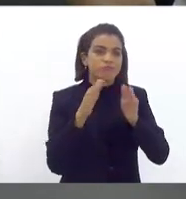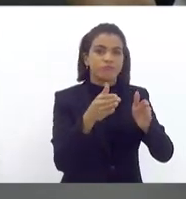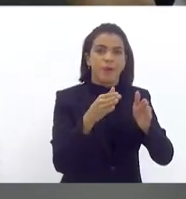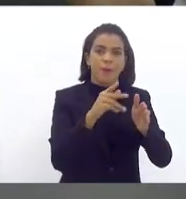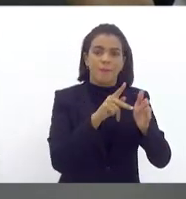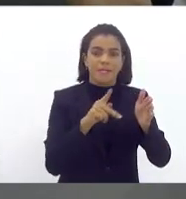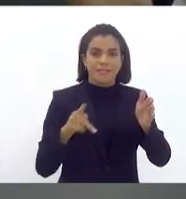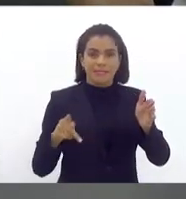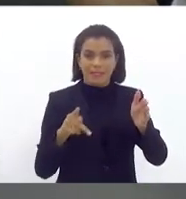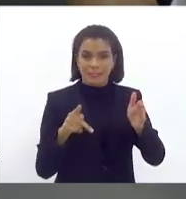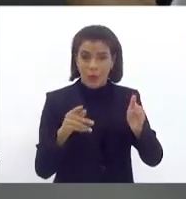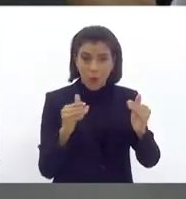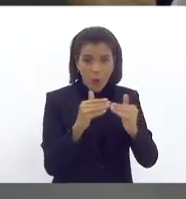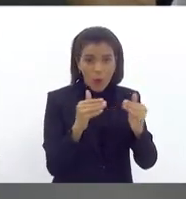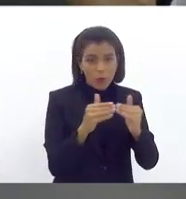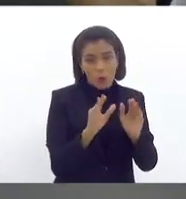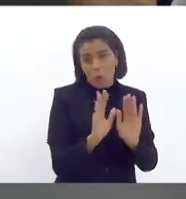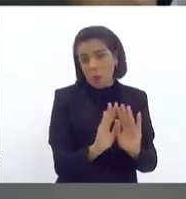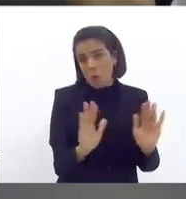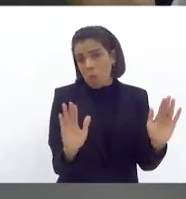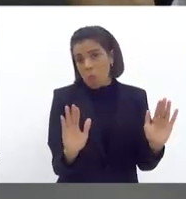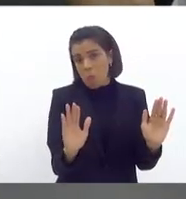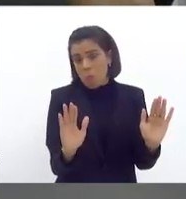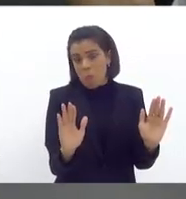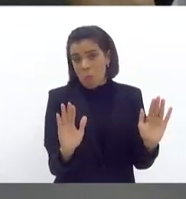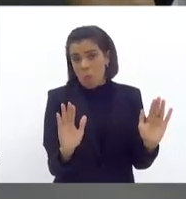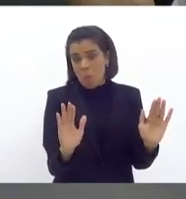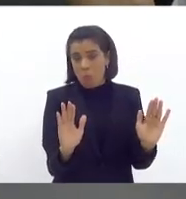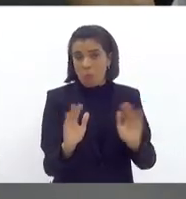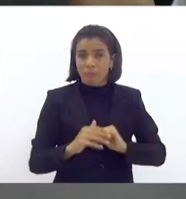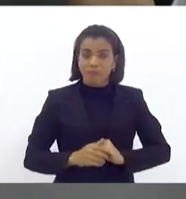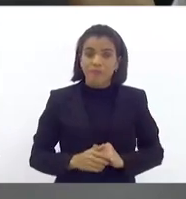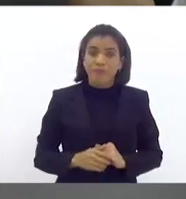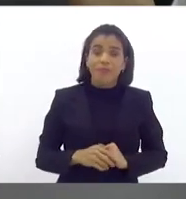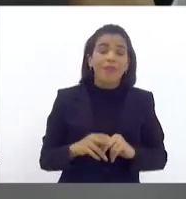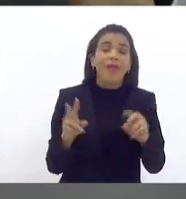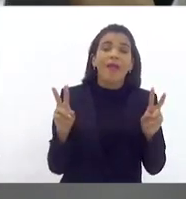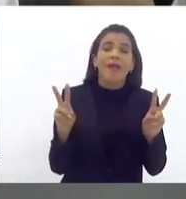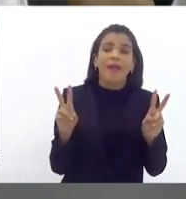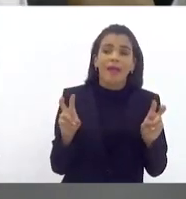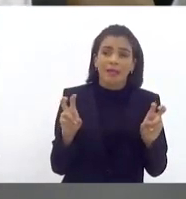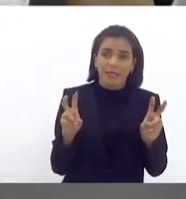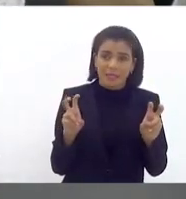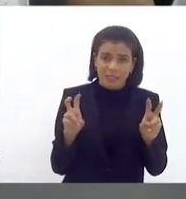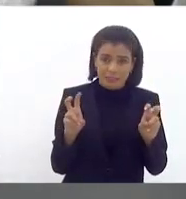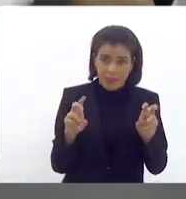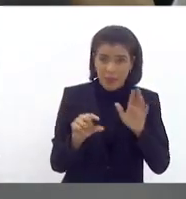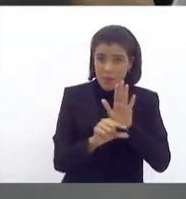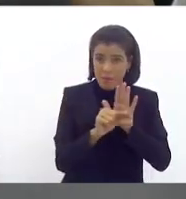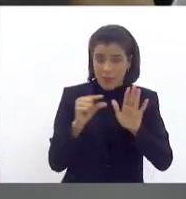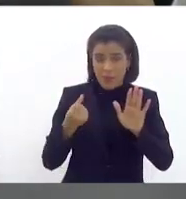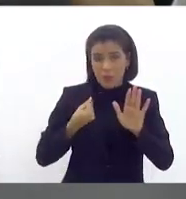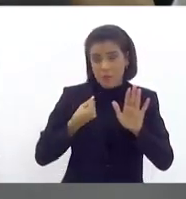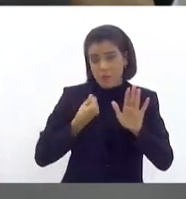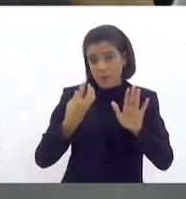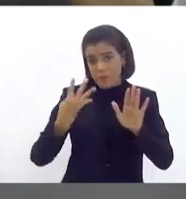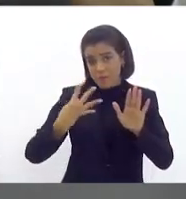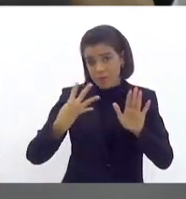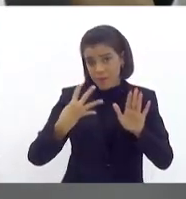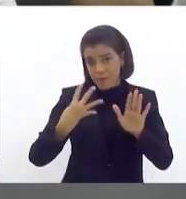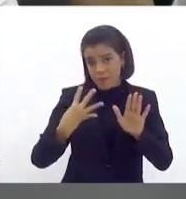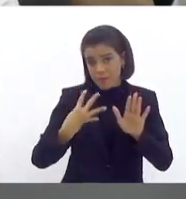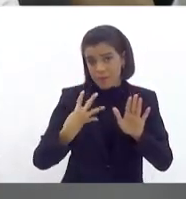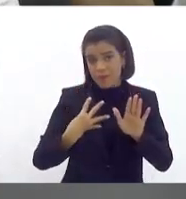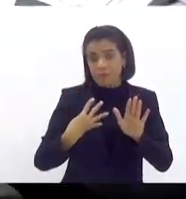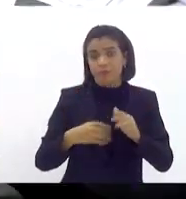presidente, já concordou com a supressão do 4. Me permite uma parte, a questão... A emenda 4. Eu não fiz a leitura total, não, mas aqui, o caput